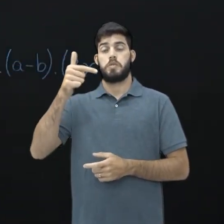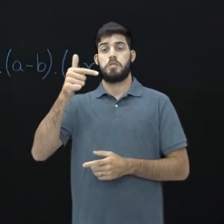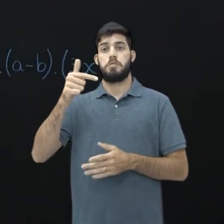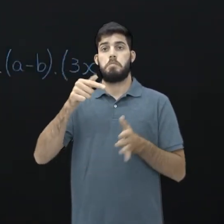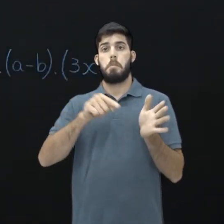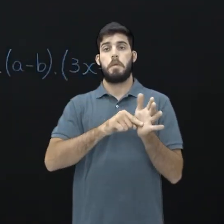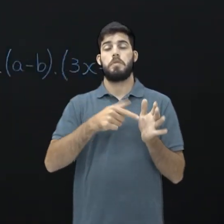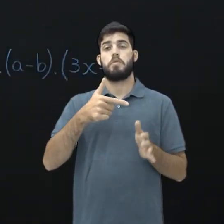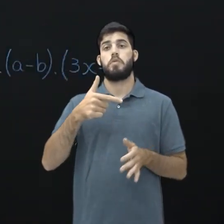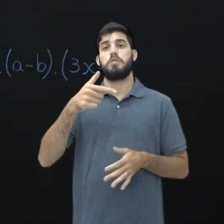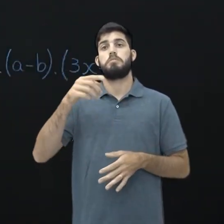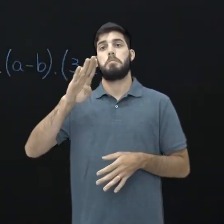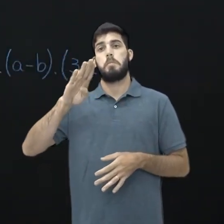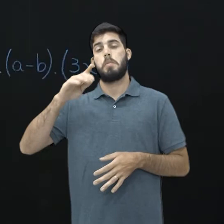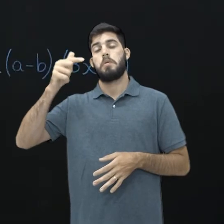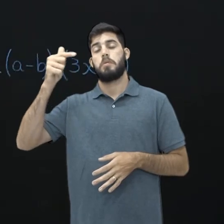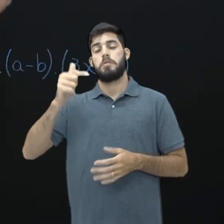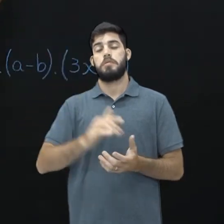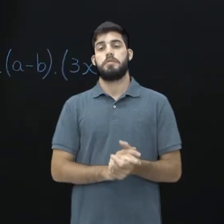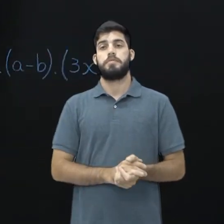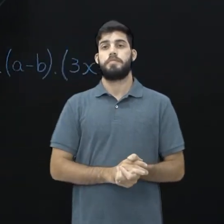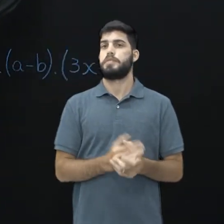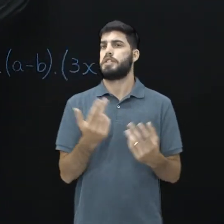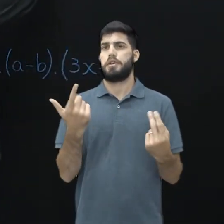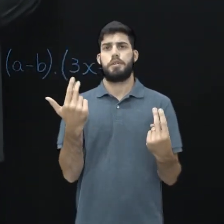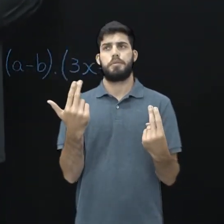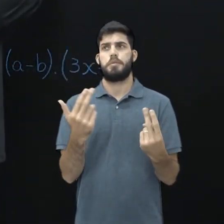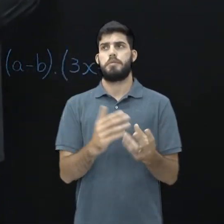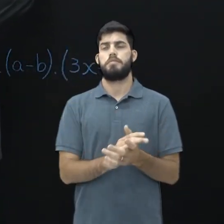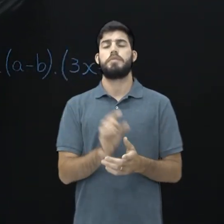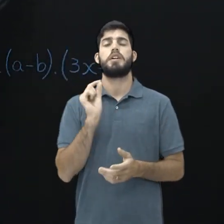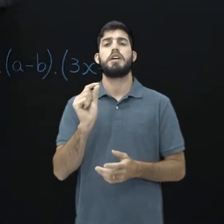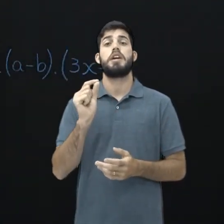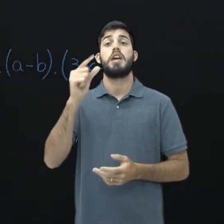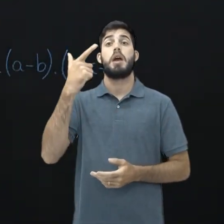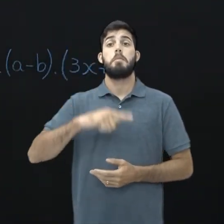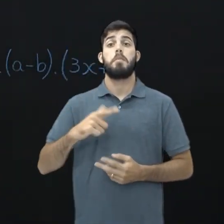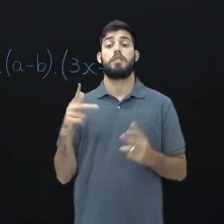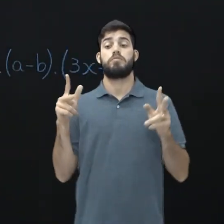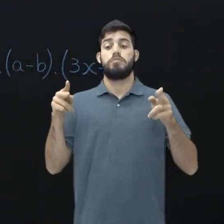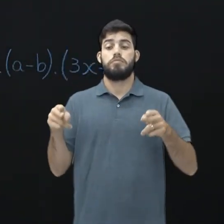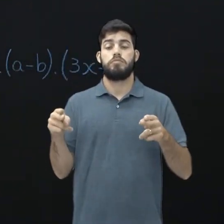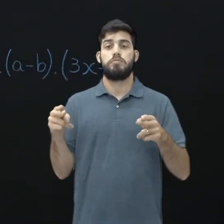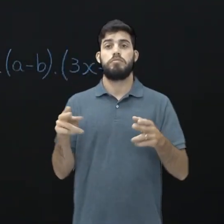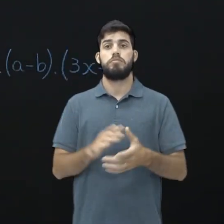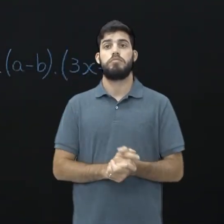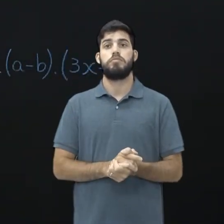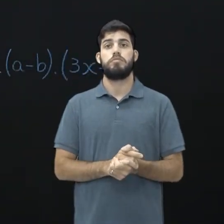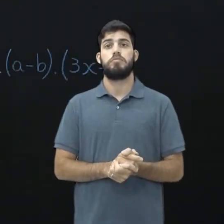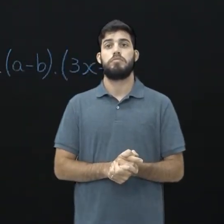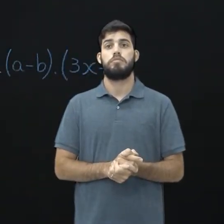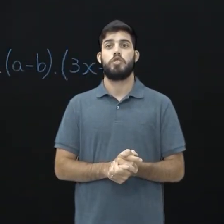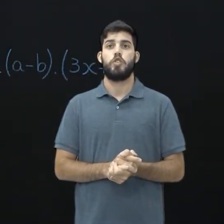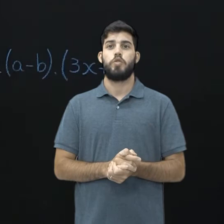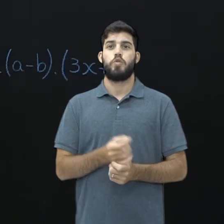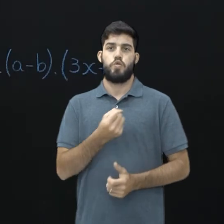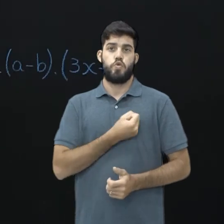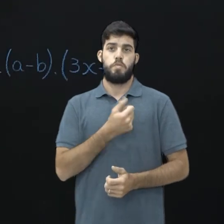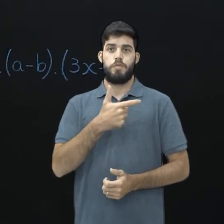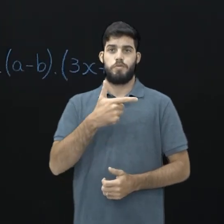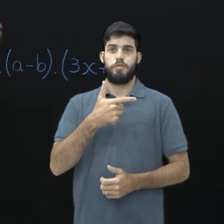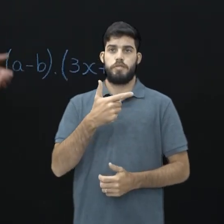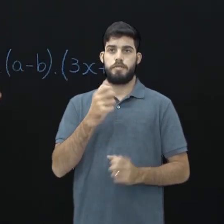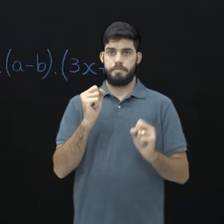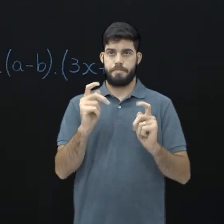menos 2b ao quadrado. Mesmo esquema. Quem é que se repete aqui nos dois elementos? É o número 2.